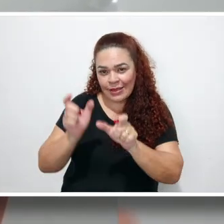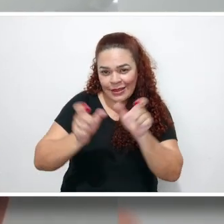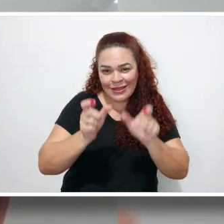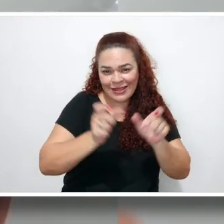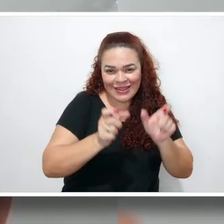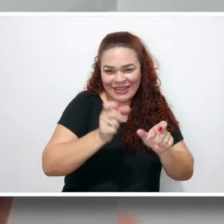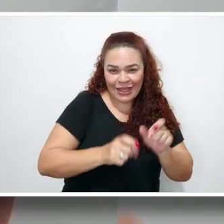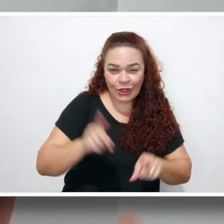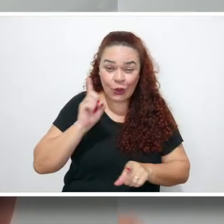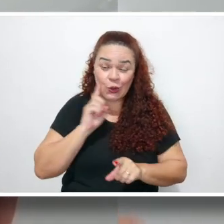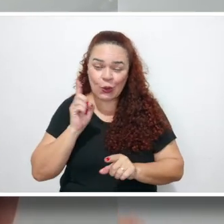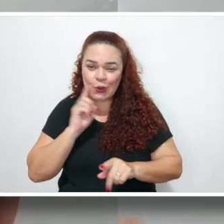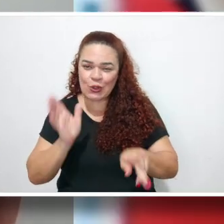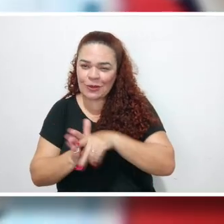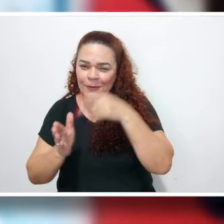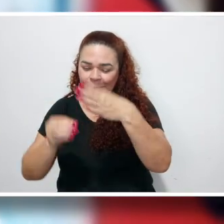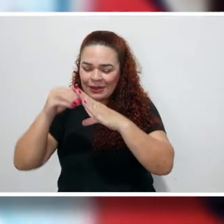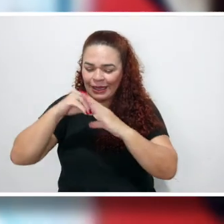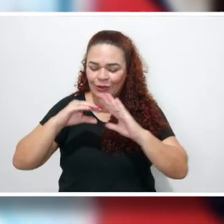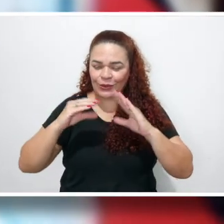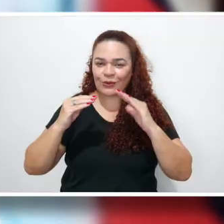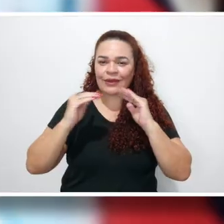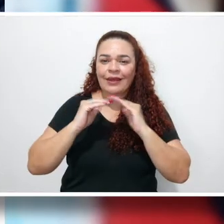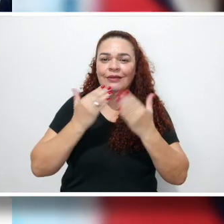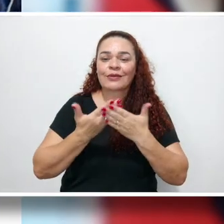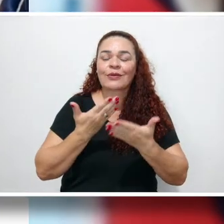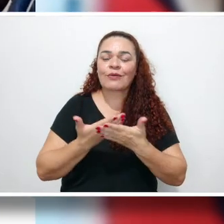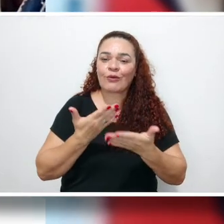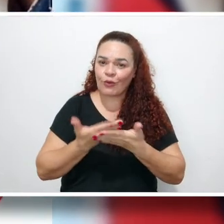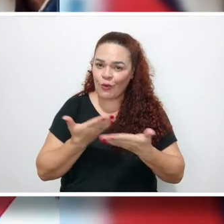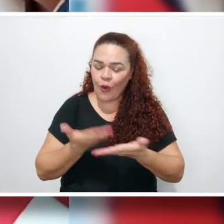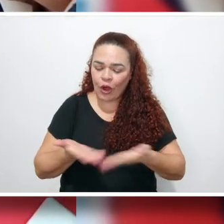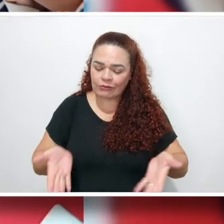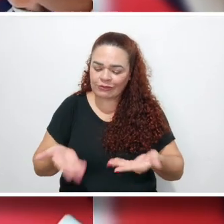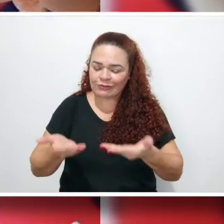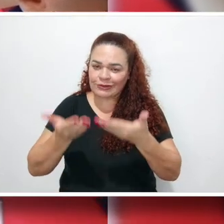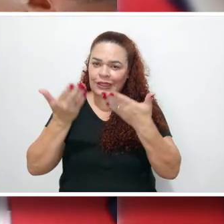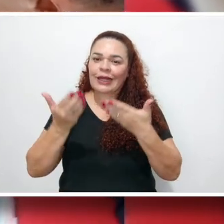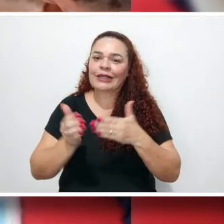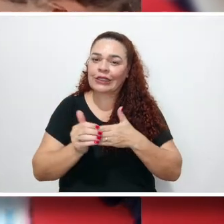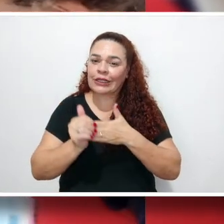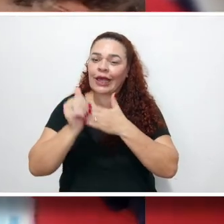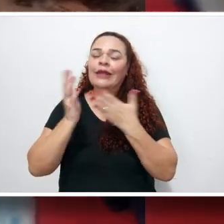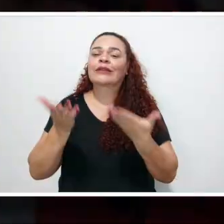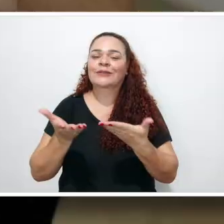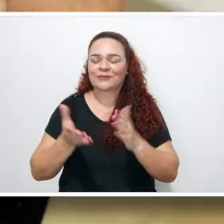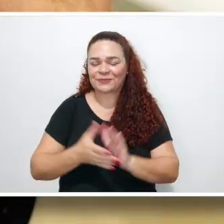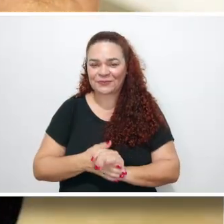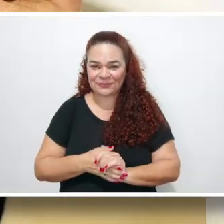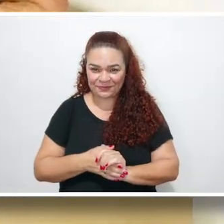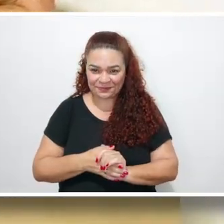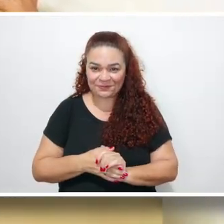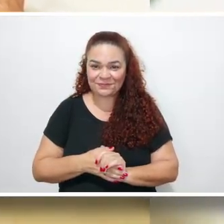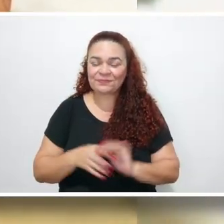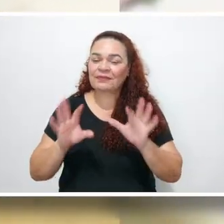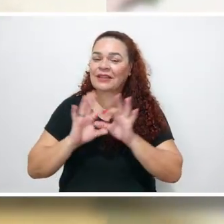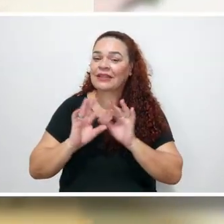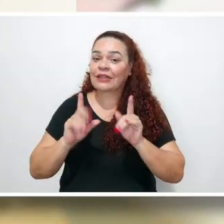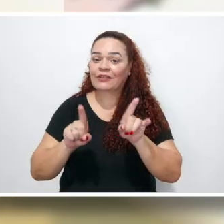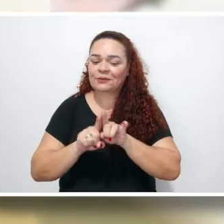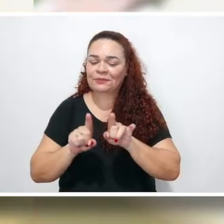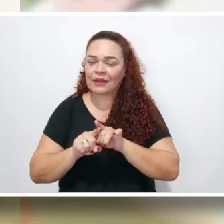das pessoas envolvidas para o dia a dia da escola, de forma frequente, intencional, livre e